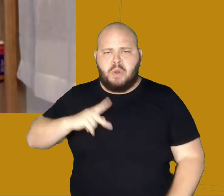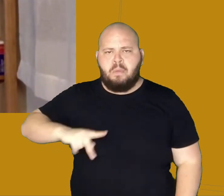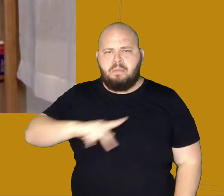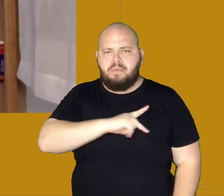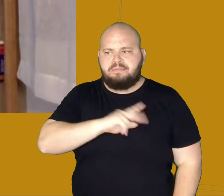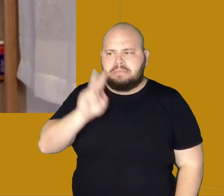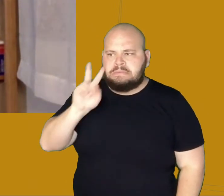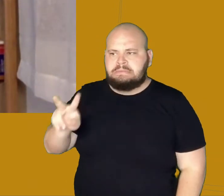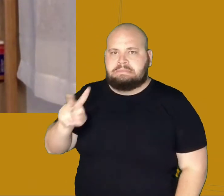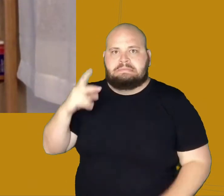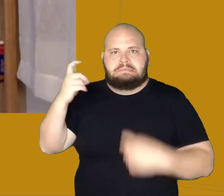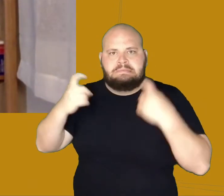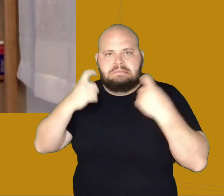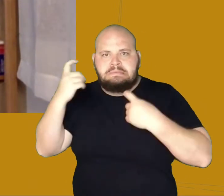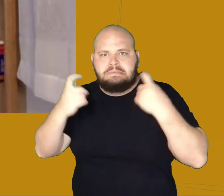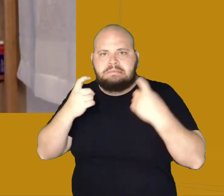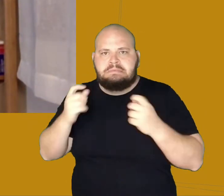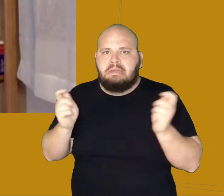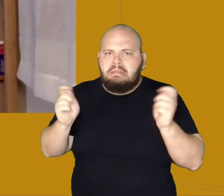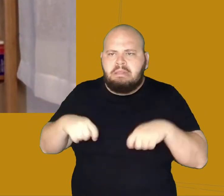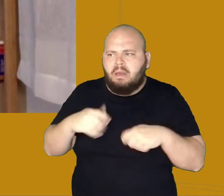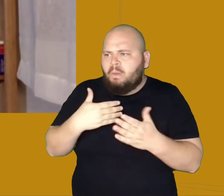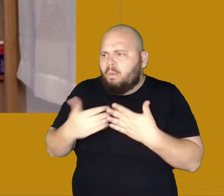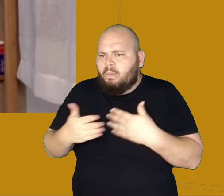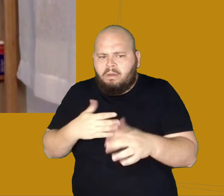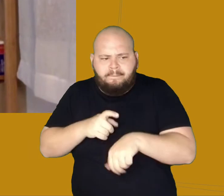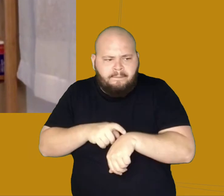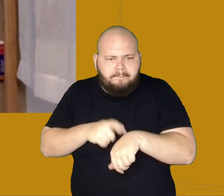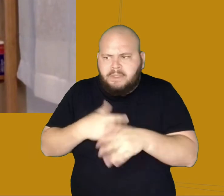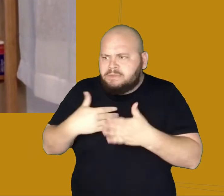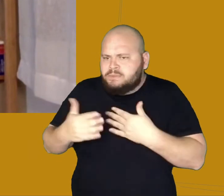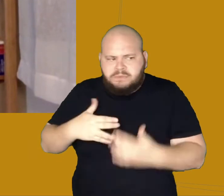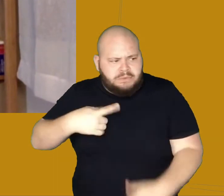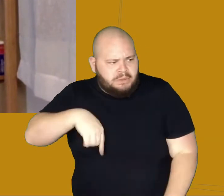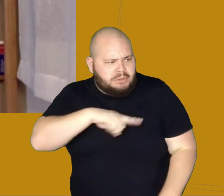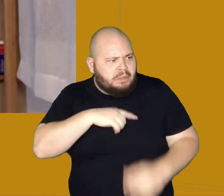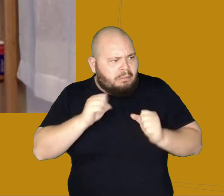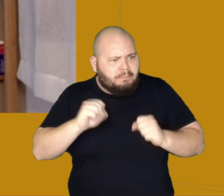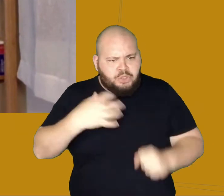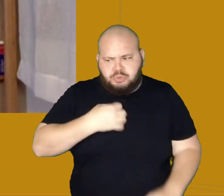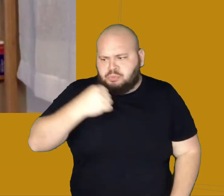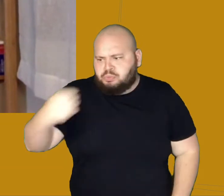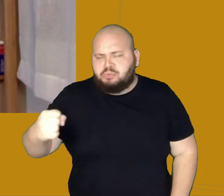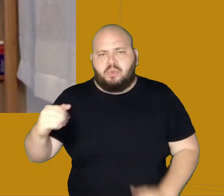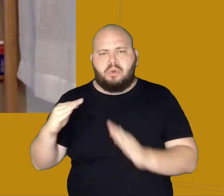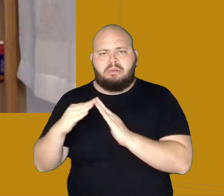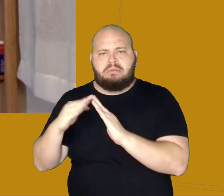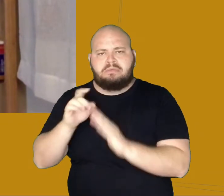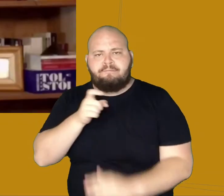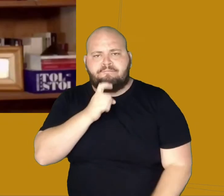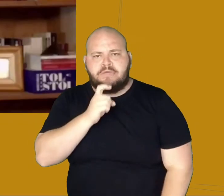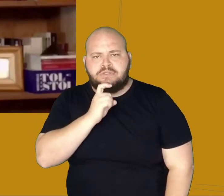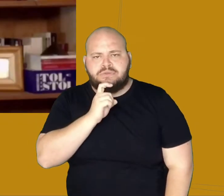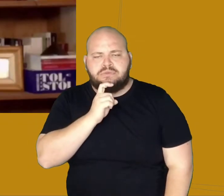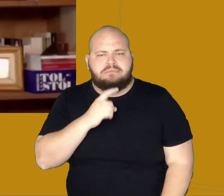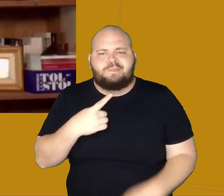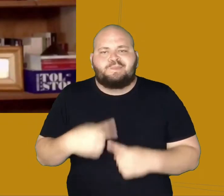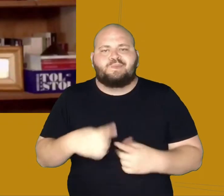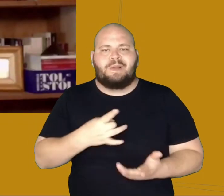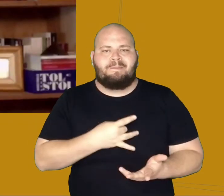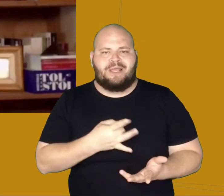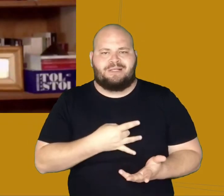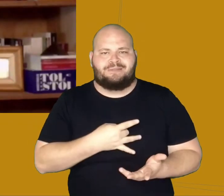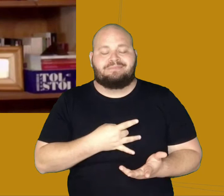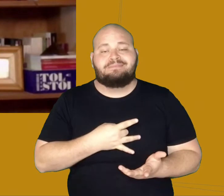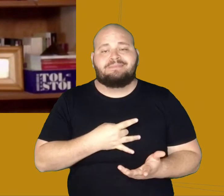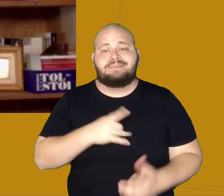A população passa a se preocupar com o risco de que, a qualquer momento, qualquer um deles possa ser recolhido à Casa Verde. Por que esse